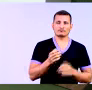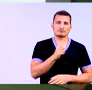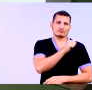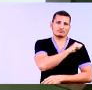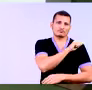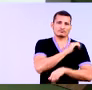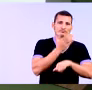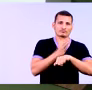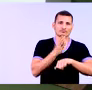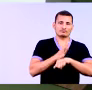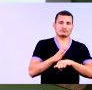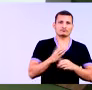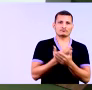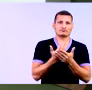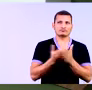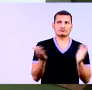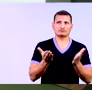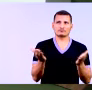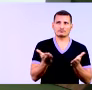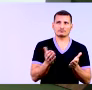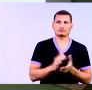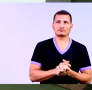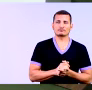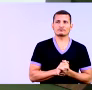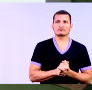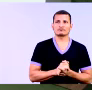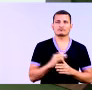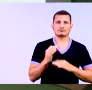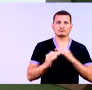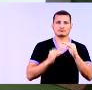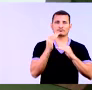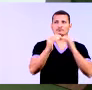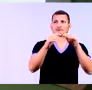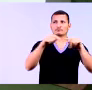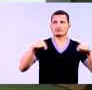exercício da aula de hoje, né? O exercício para que eles desenvolvam em sala.